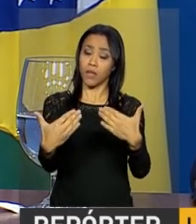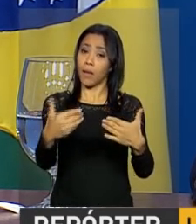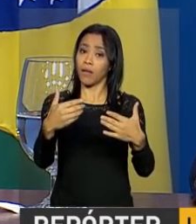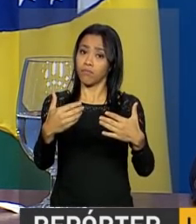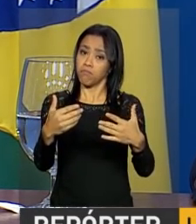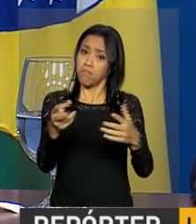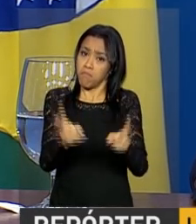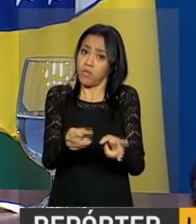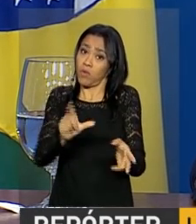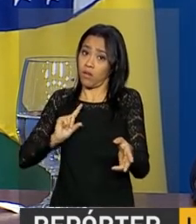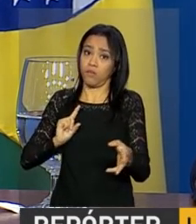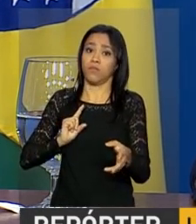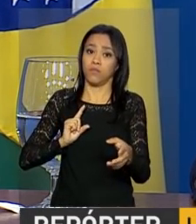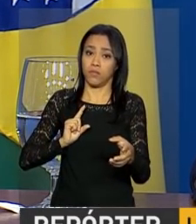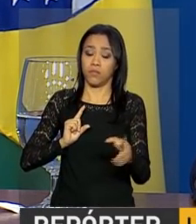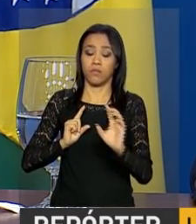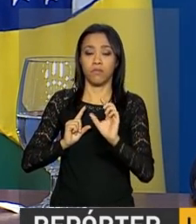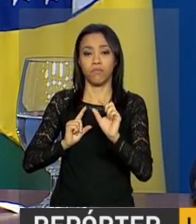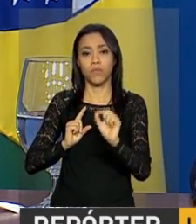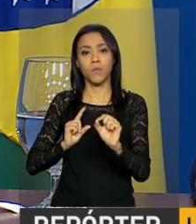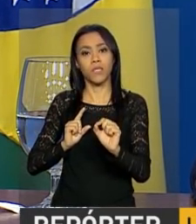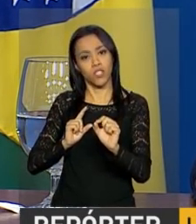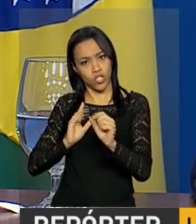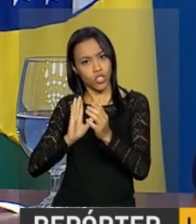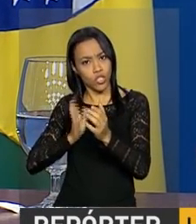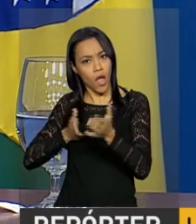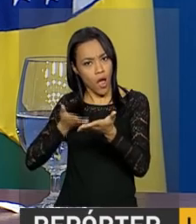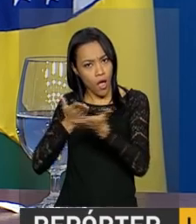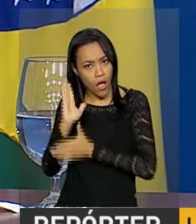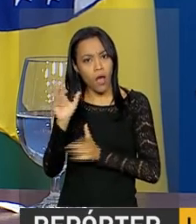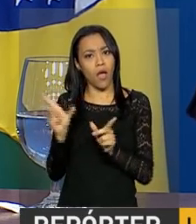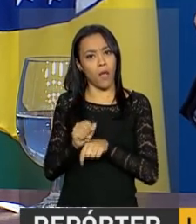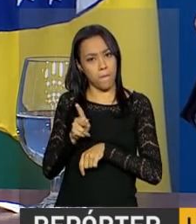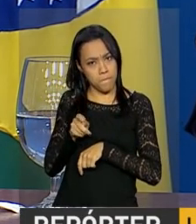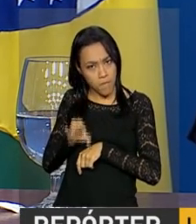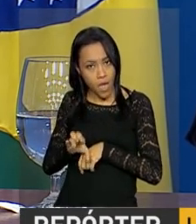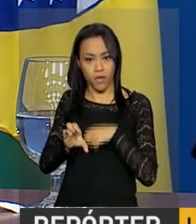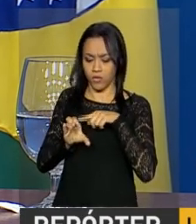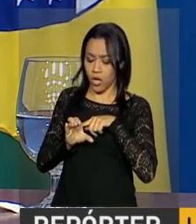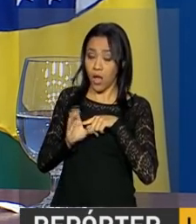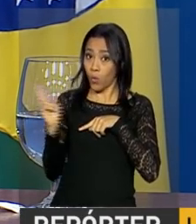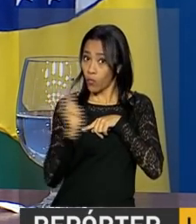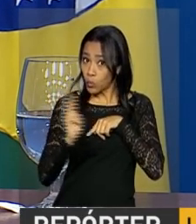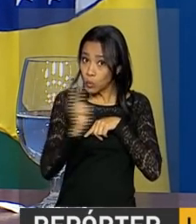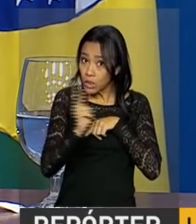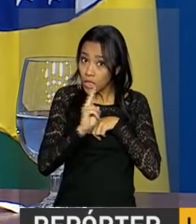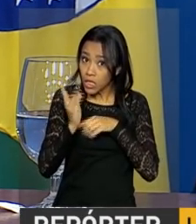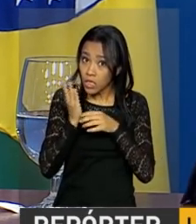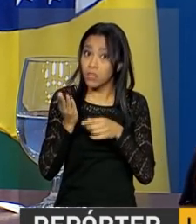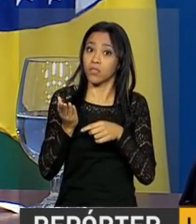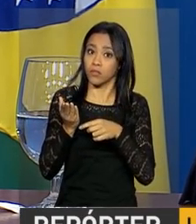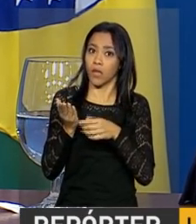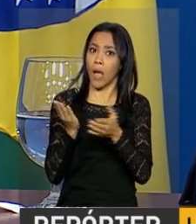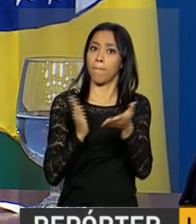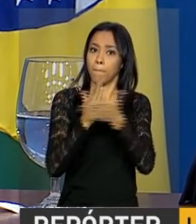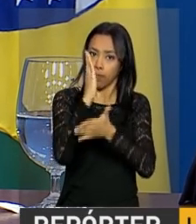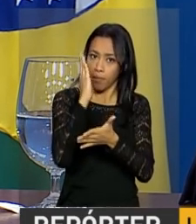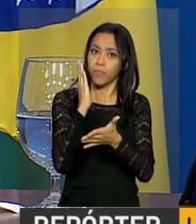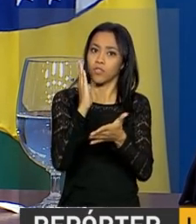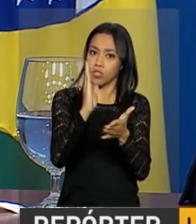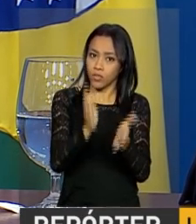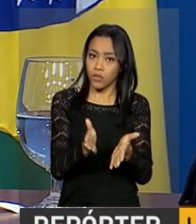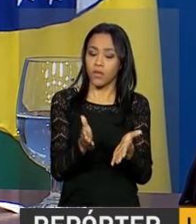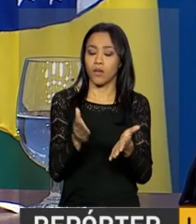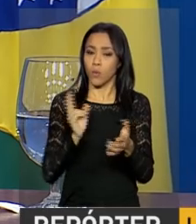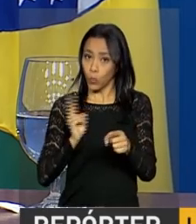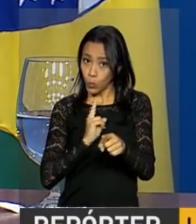antes que tenha havido a aprovação final da PEC. Se a PEC caminhar mais rápido do que a